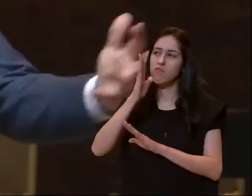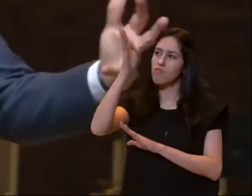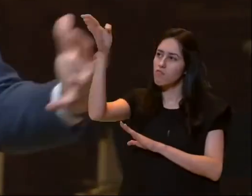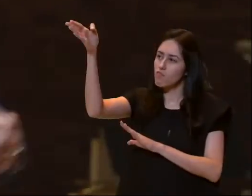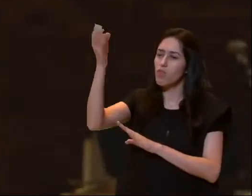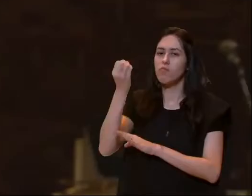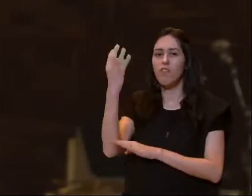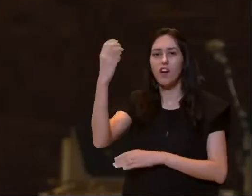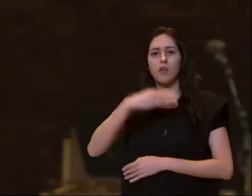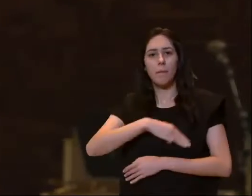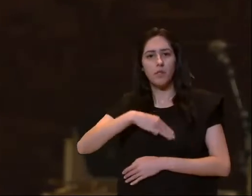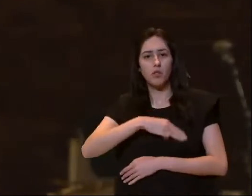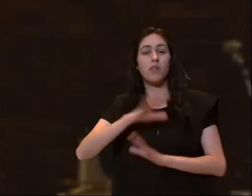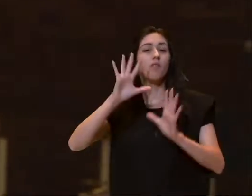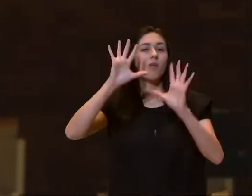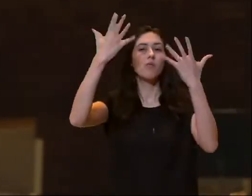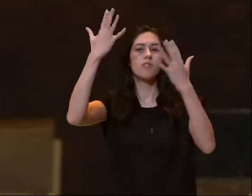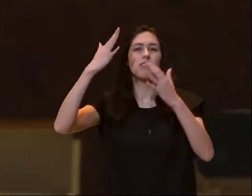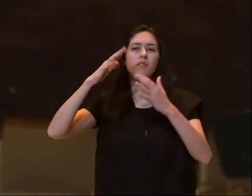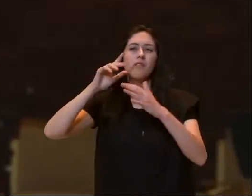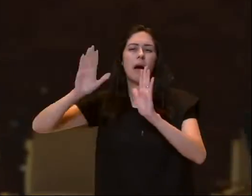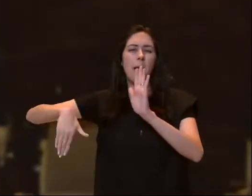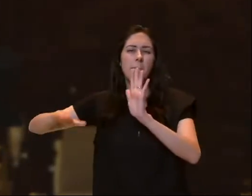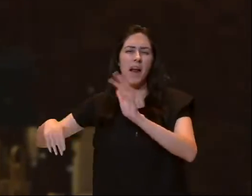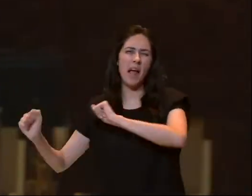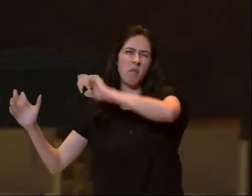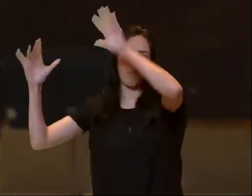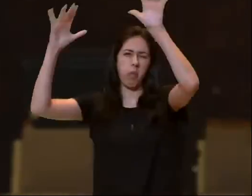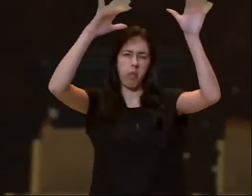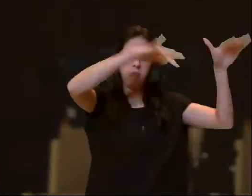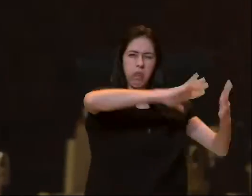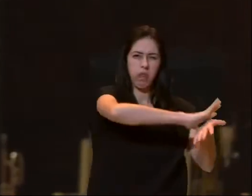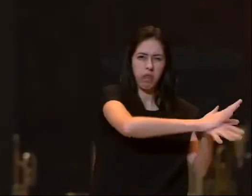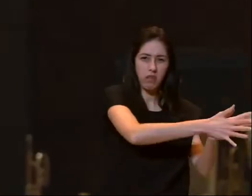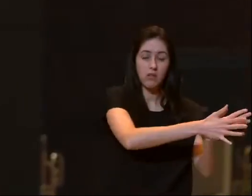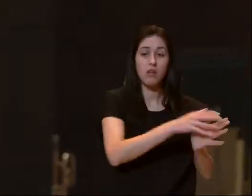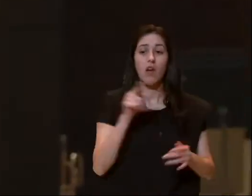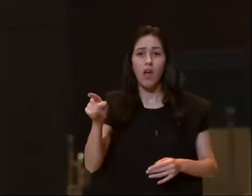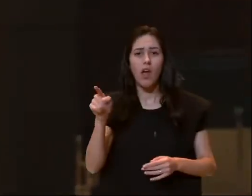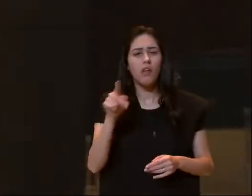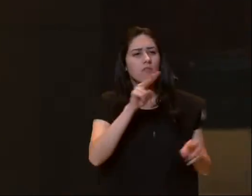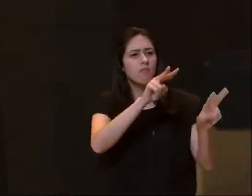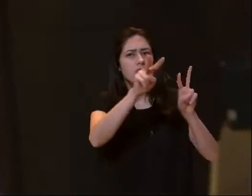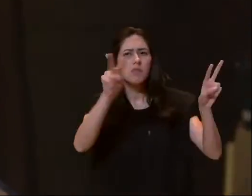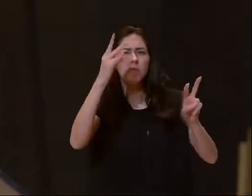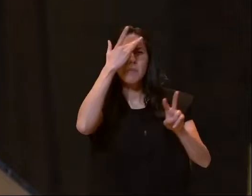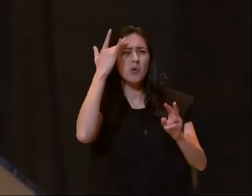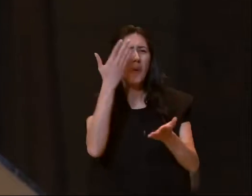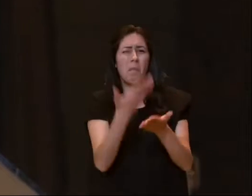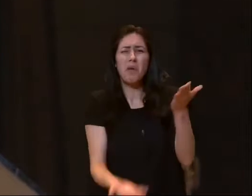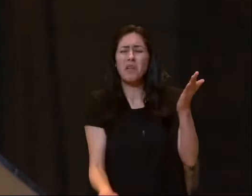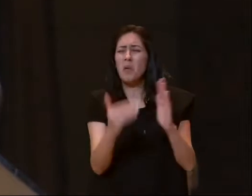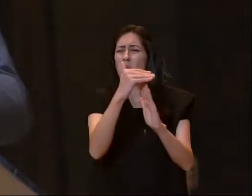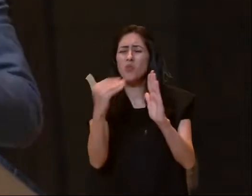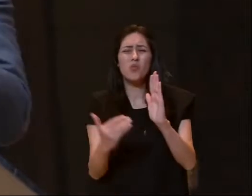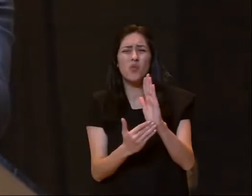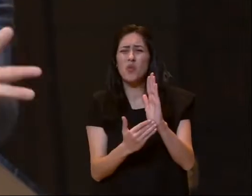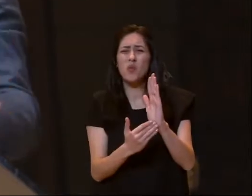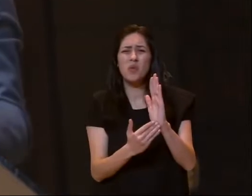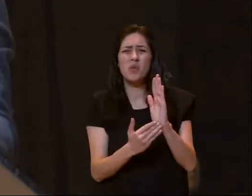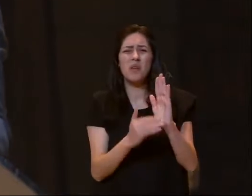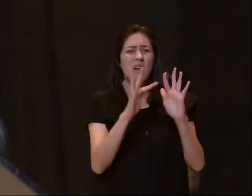Tinha acontecido tsunami. E ela está vendo a tristeza das pessoas que perderam tudo. A família,